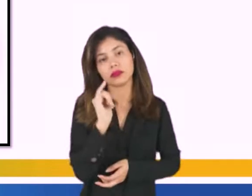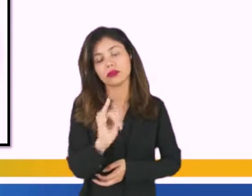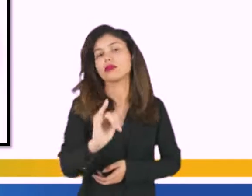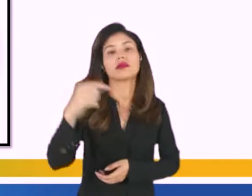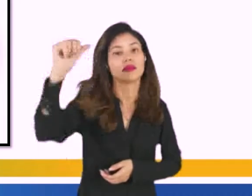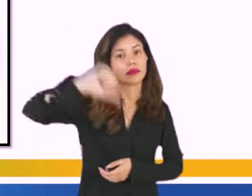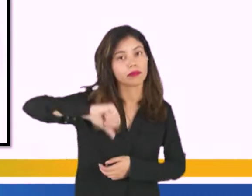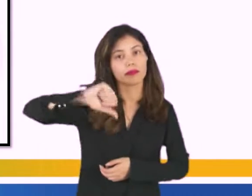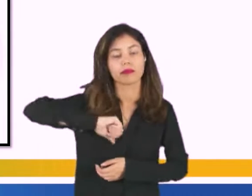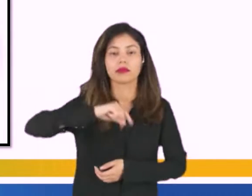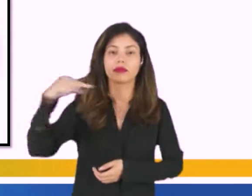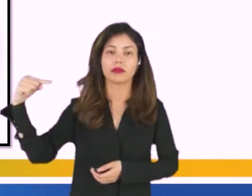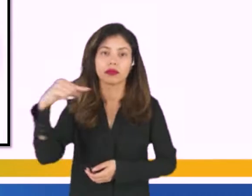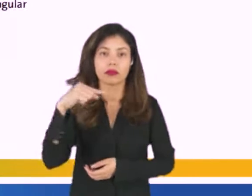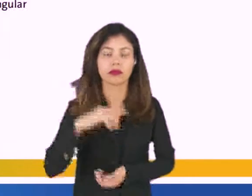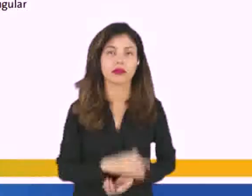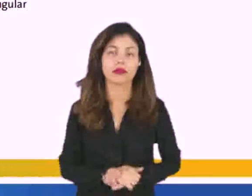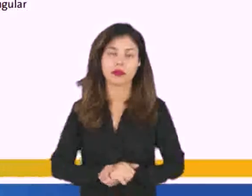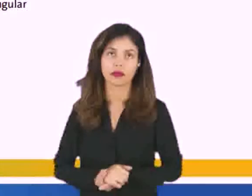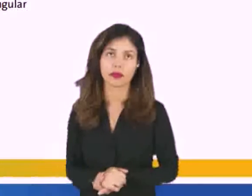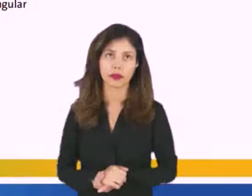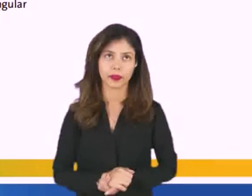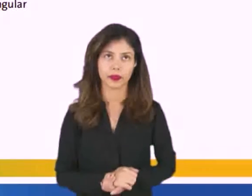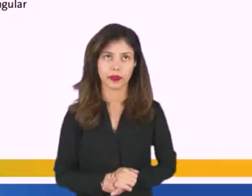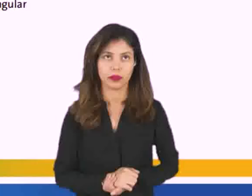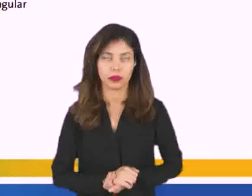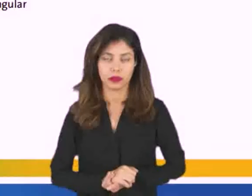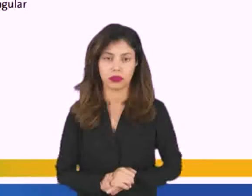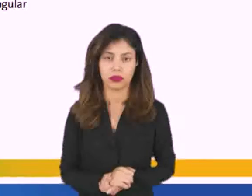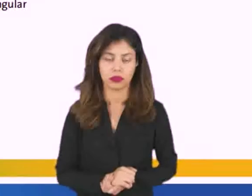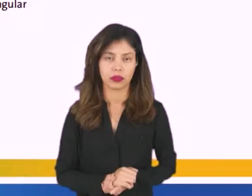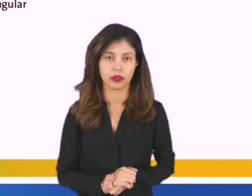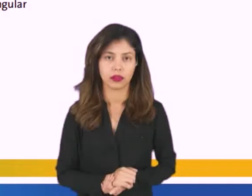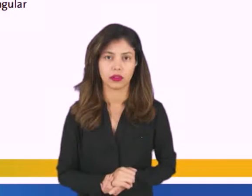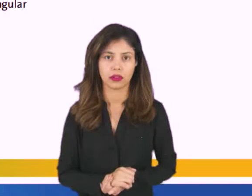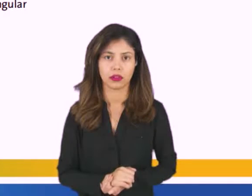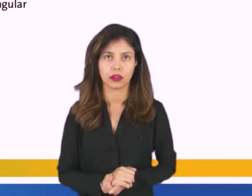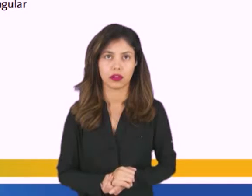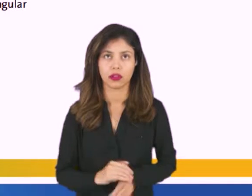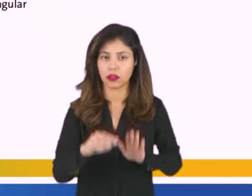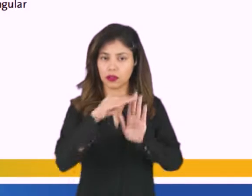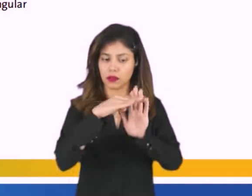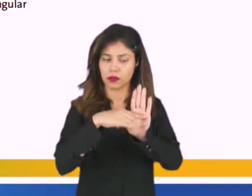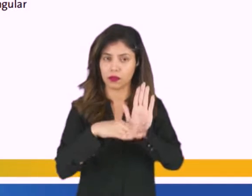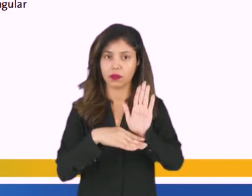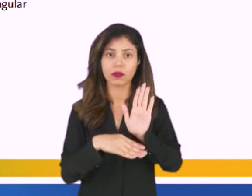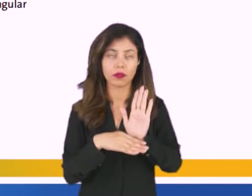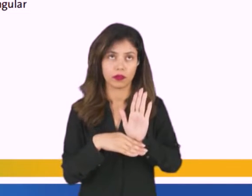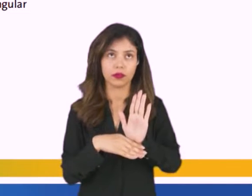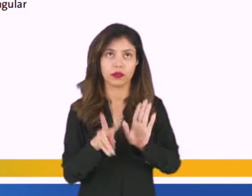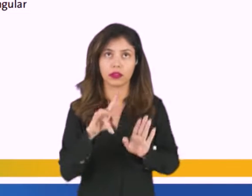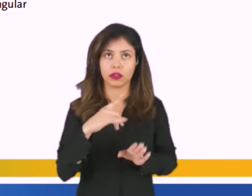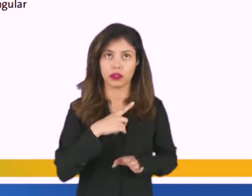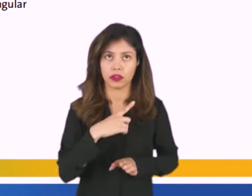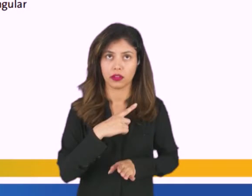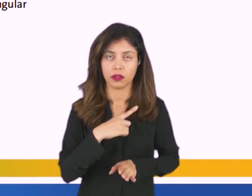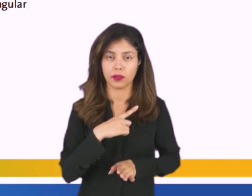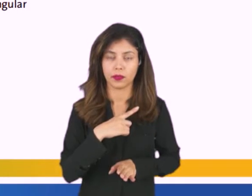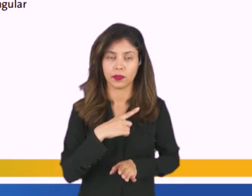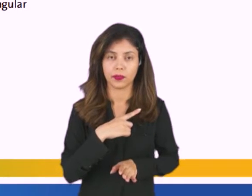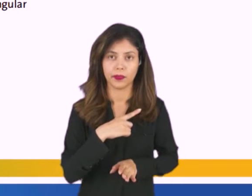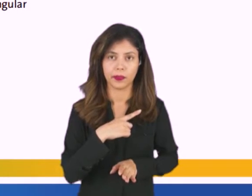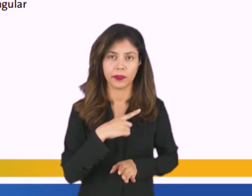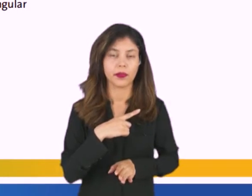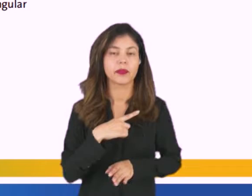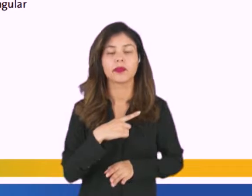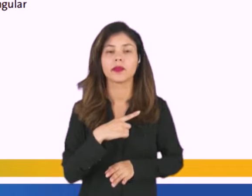eletronegativo, ok? Então vamos lá. Quanto aos compostos orgânicos, nós temos que